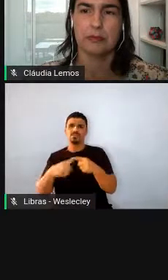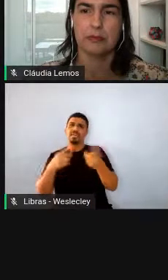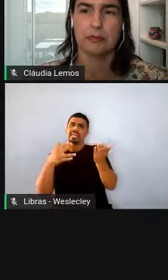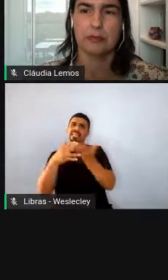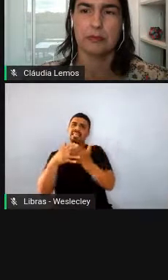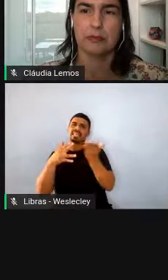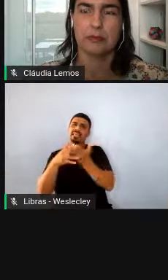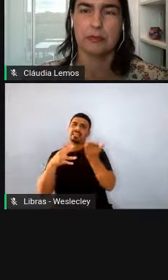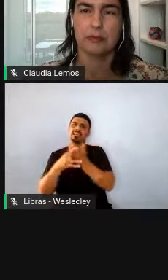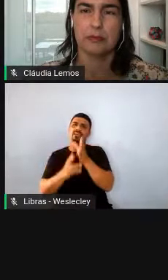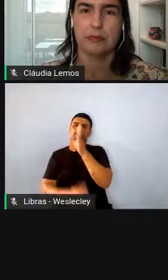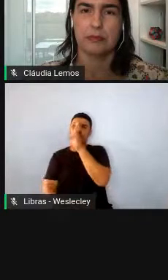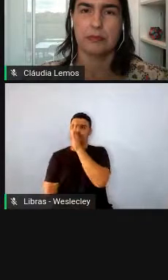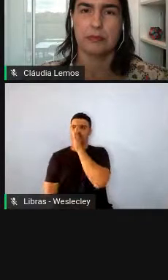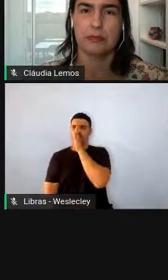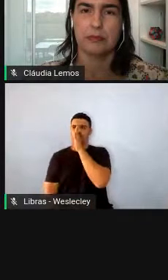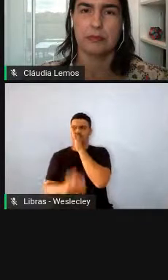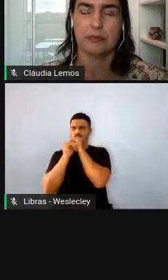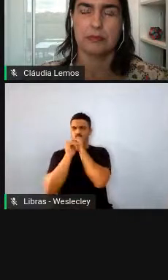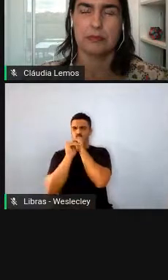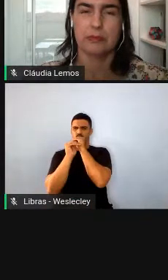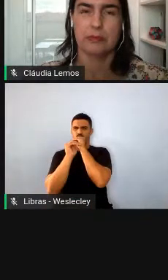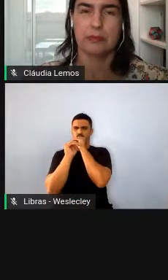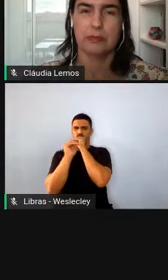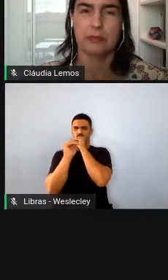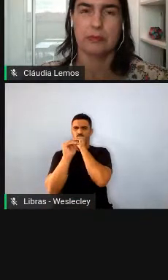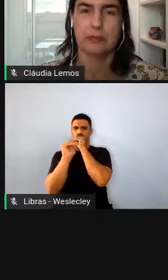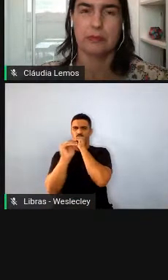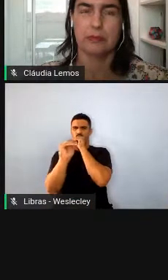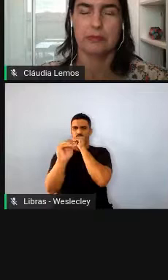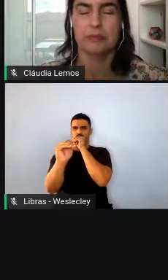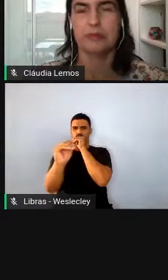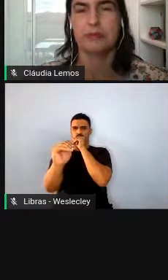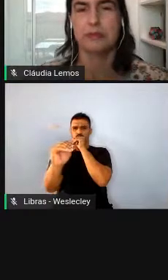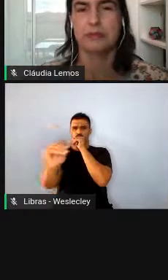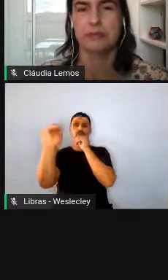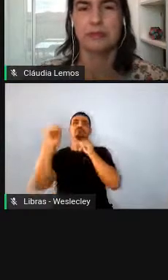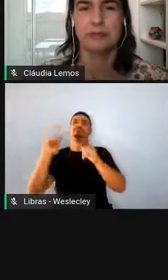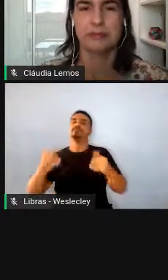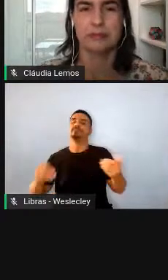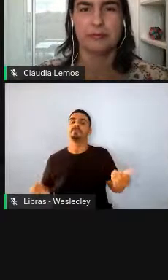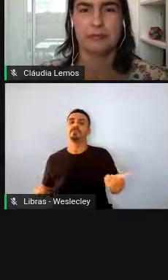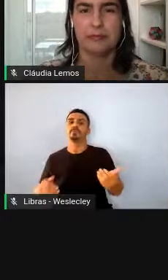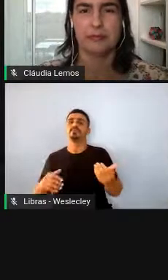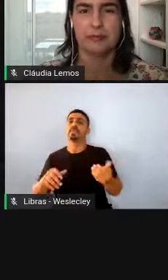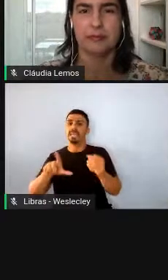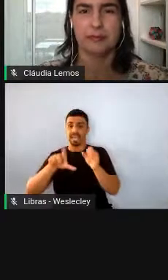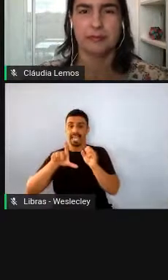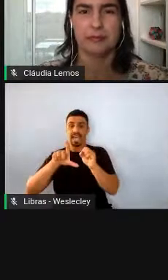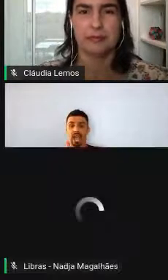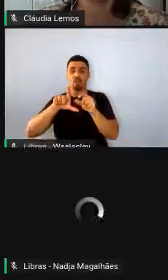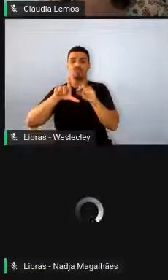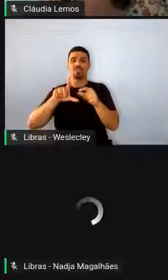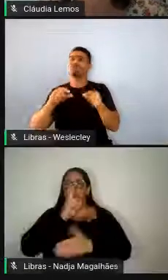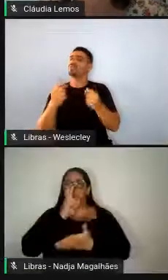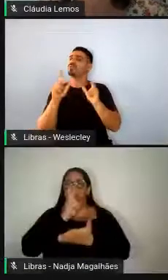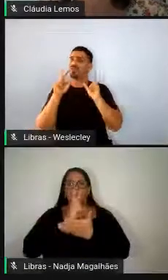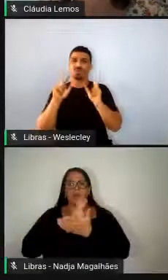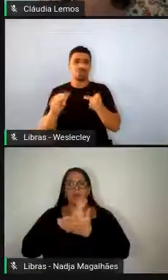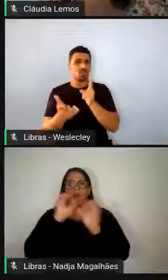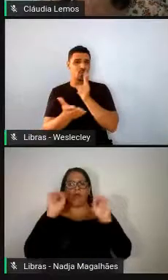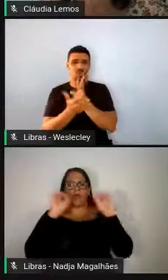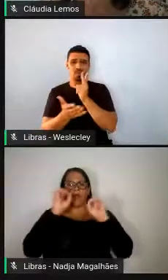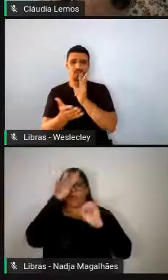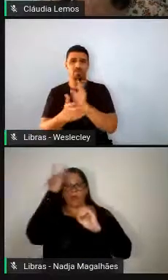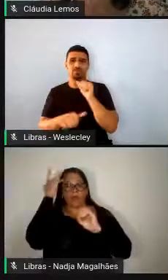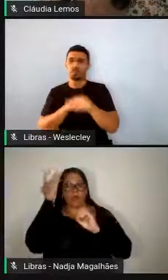de silêncio gigantescos. E na transmissão oficial, isso continua em silêncio, ninguém fala nada. Ninguém